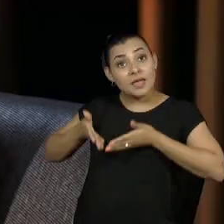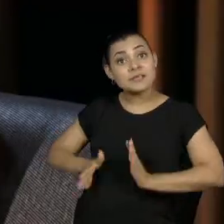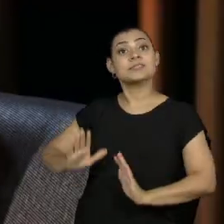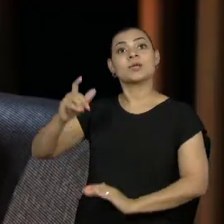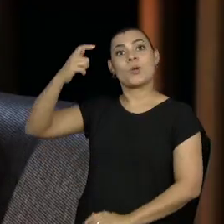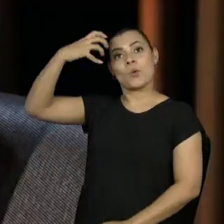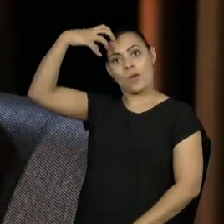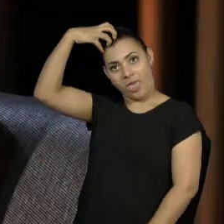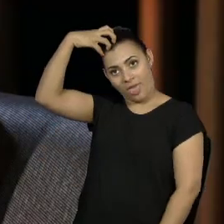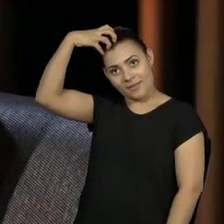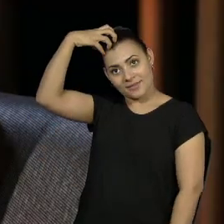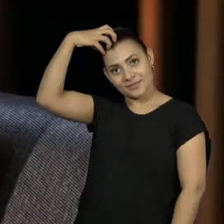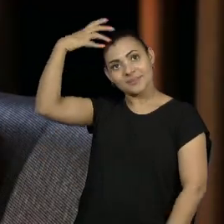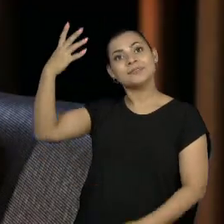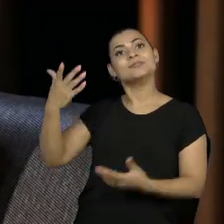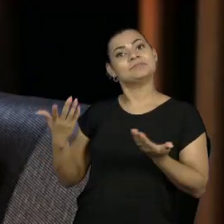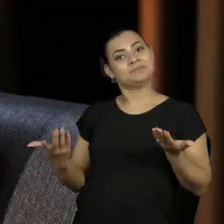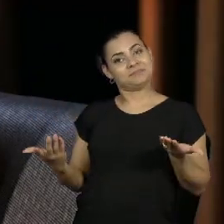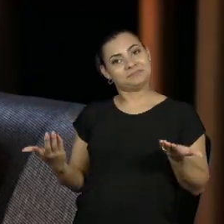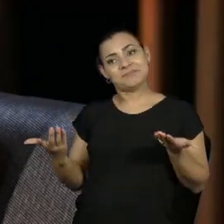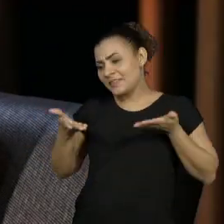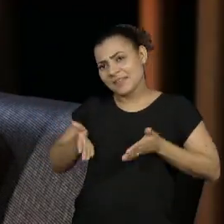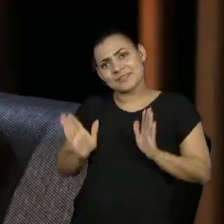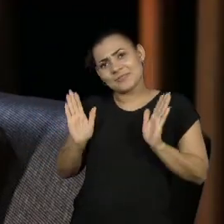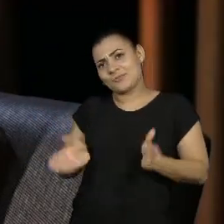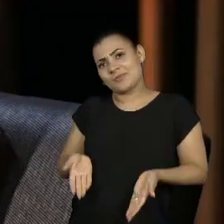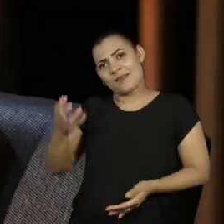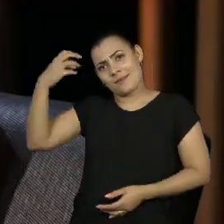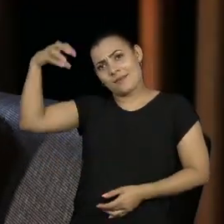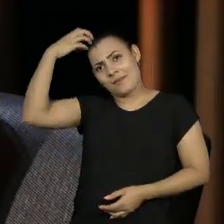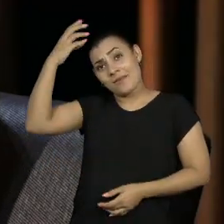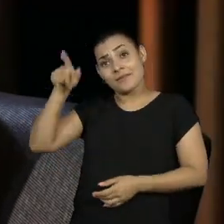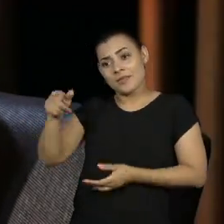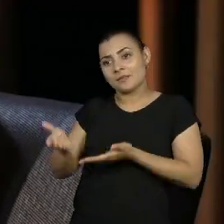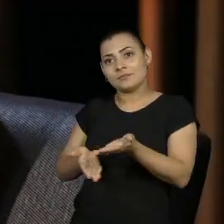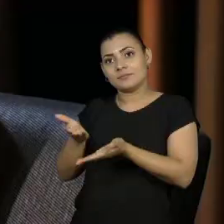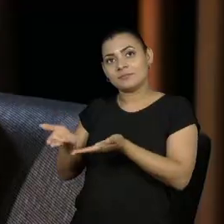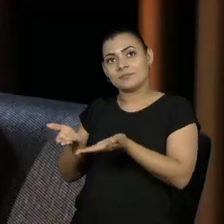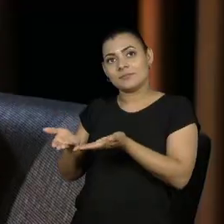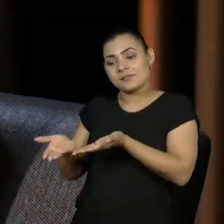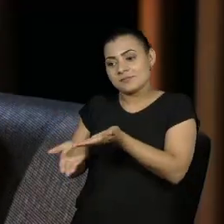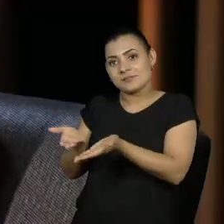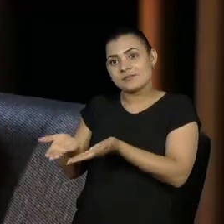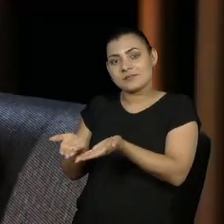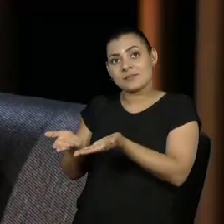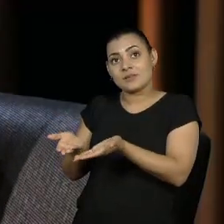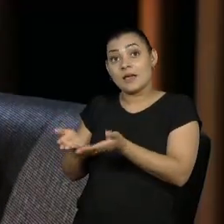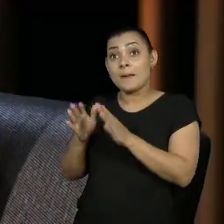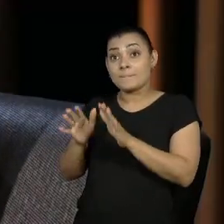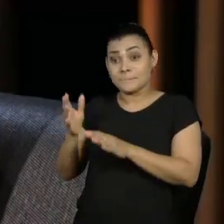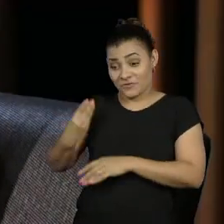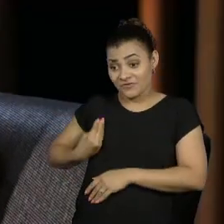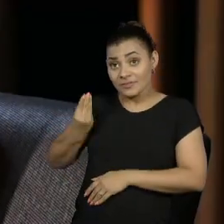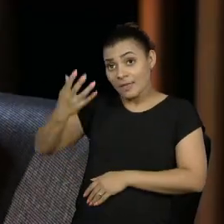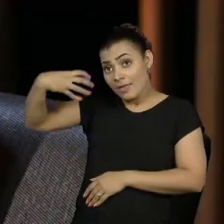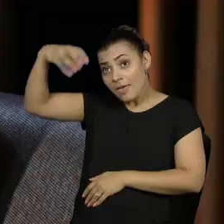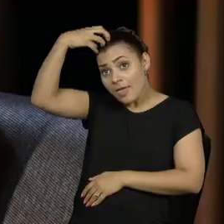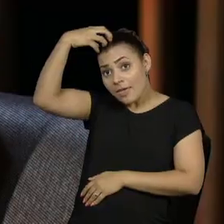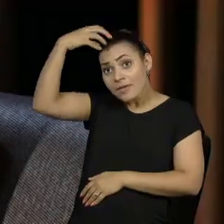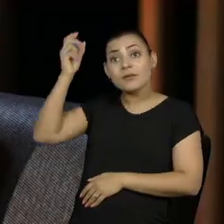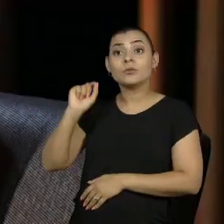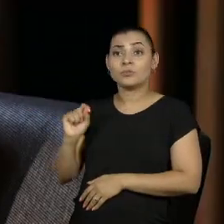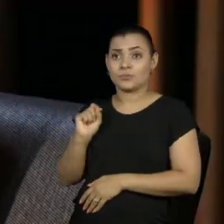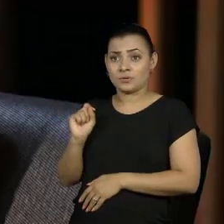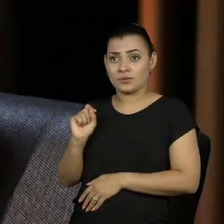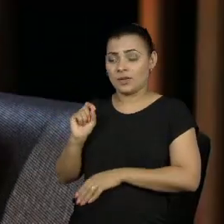nasceu o rei isso faz tremenda diferença porque ele foi criado para ser uma outra pessoa lá na agenda de um rei nunca uma